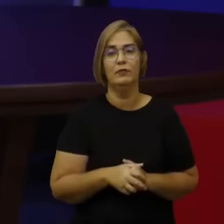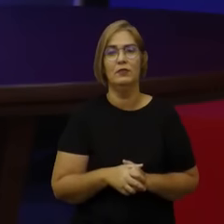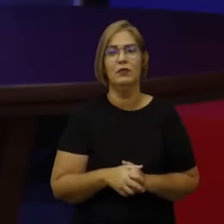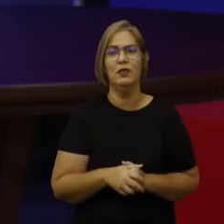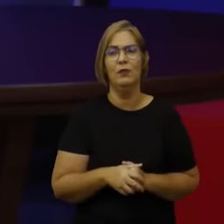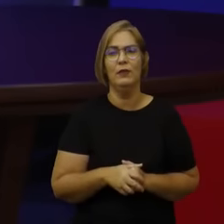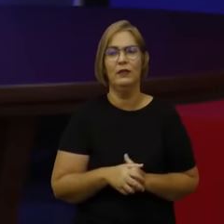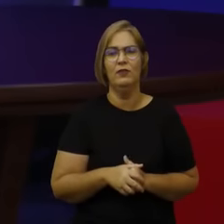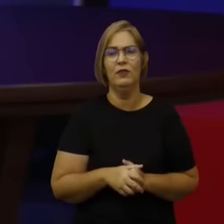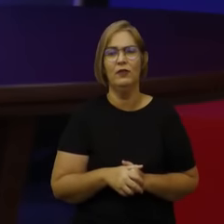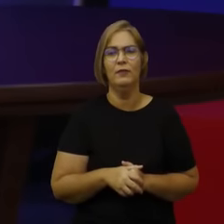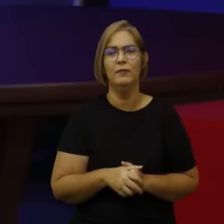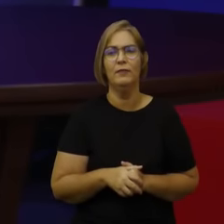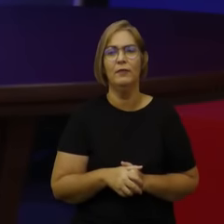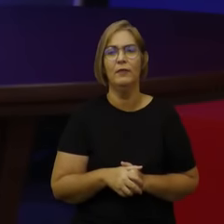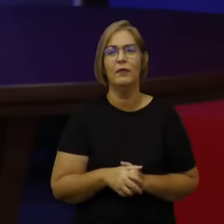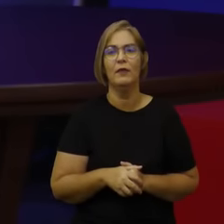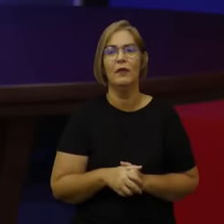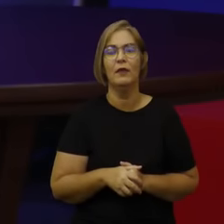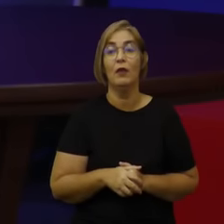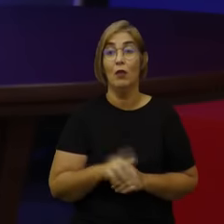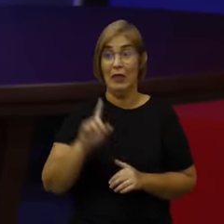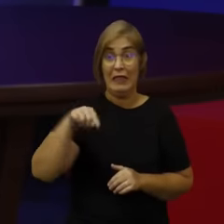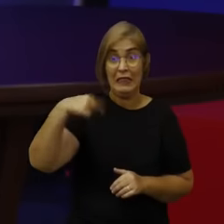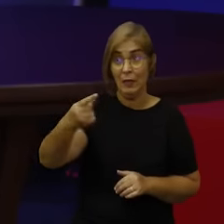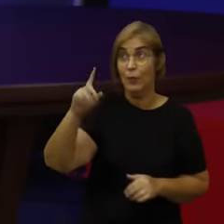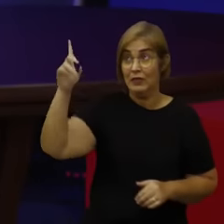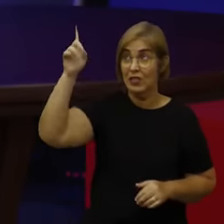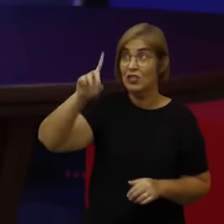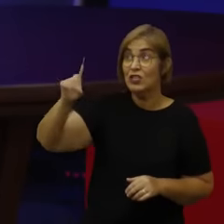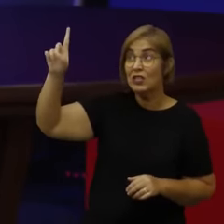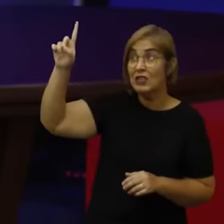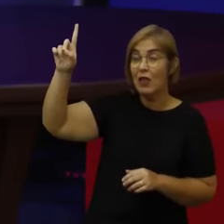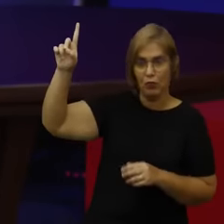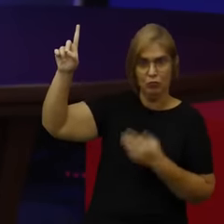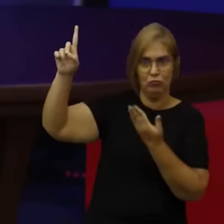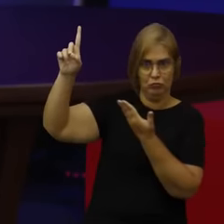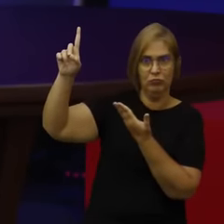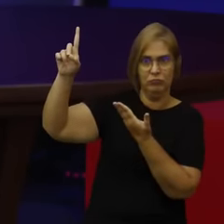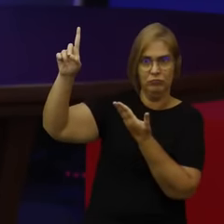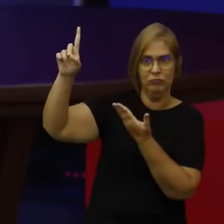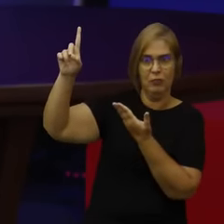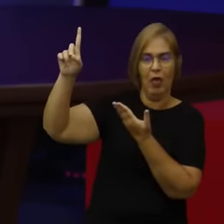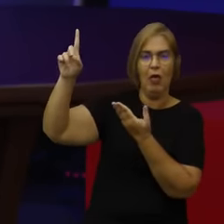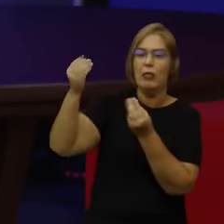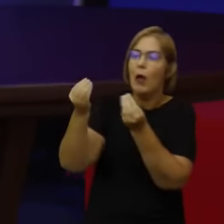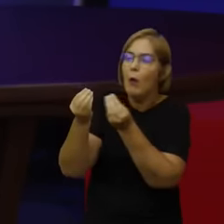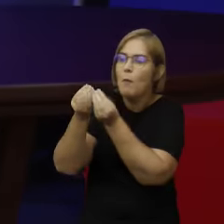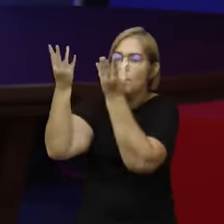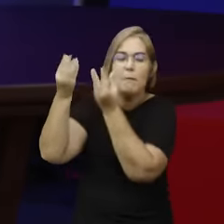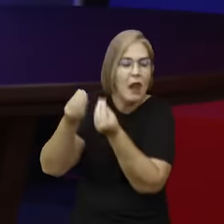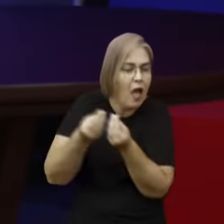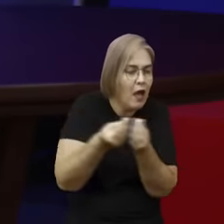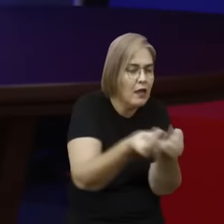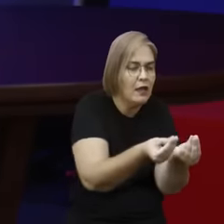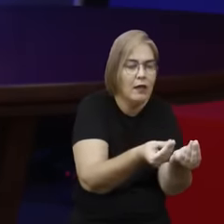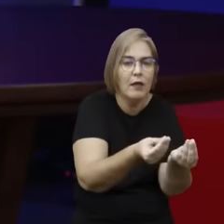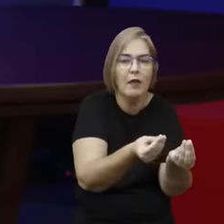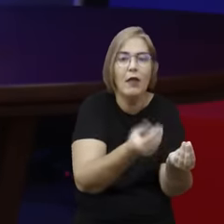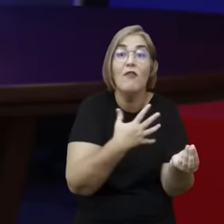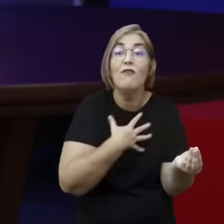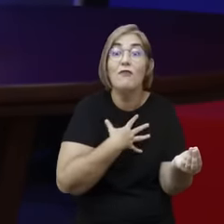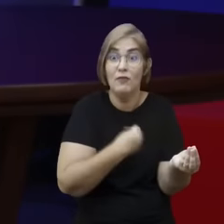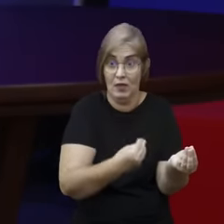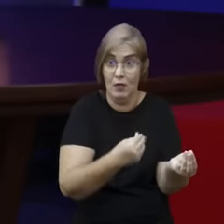então, logo depois de Deus oferecer essa graça, essa bênção a Abraão, ele lhe pede